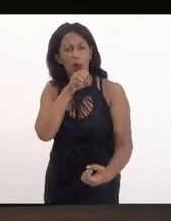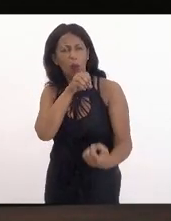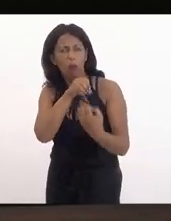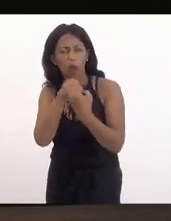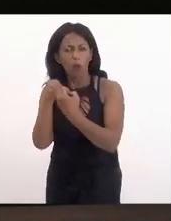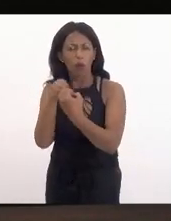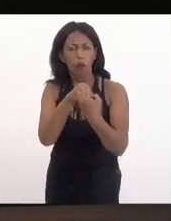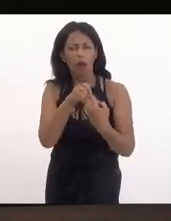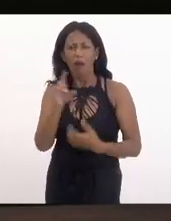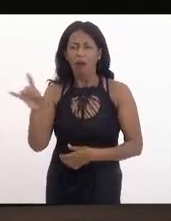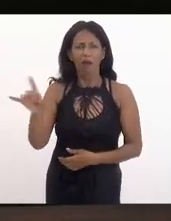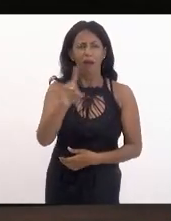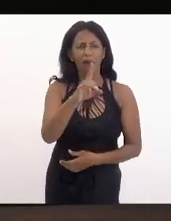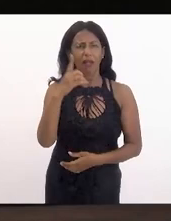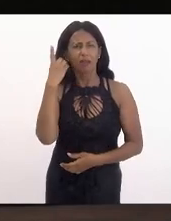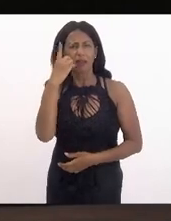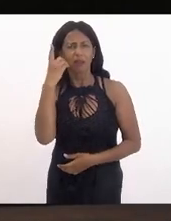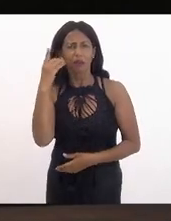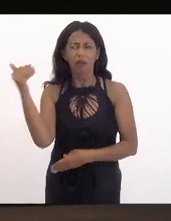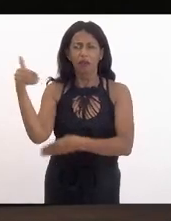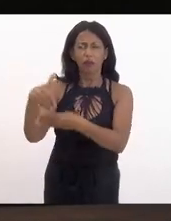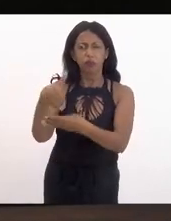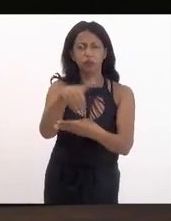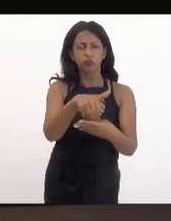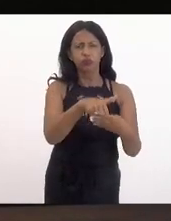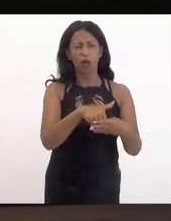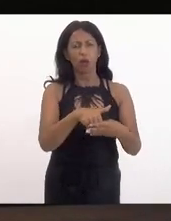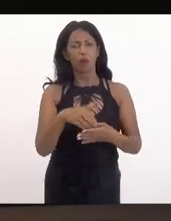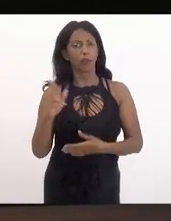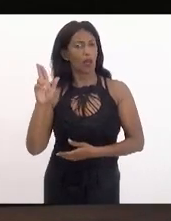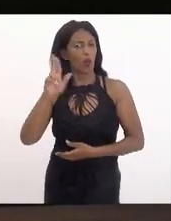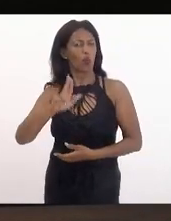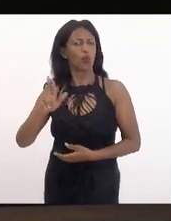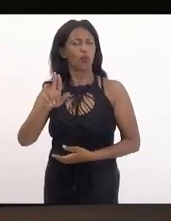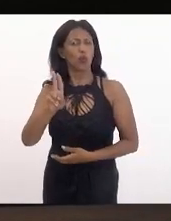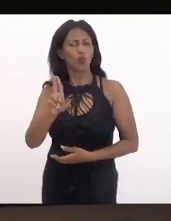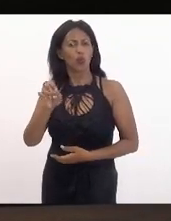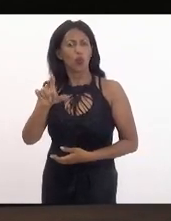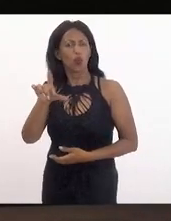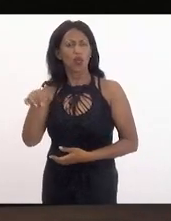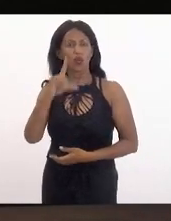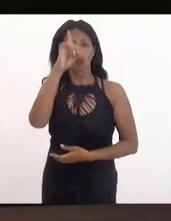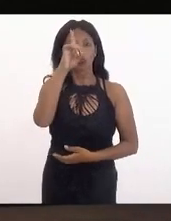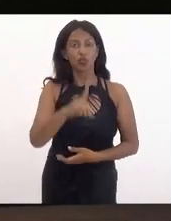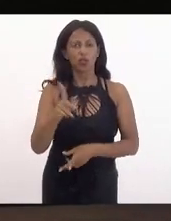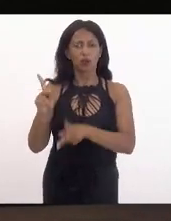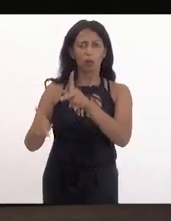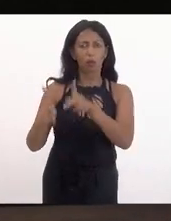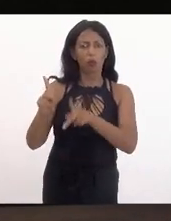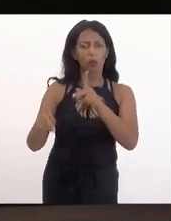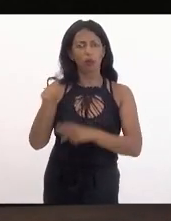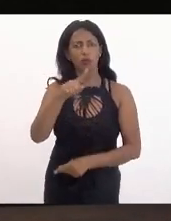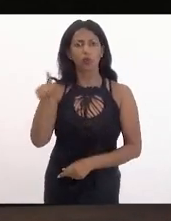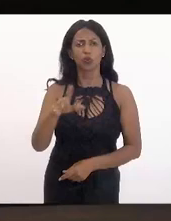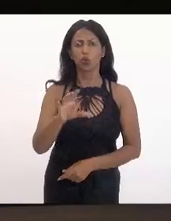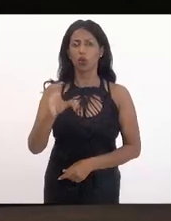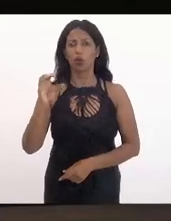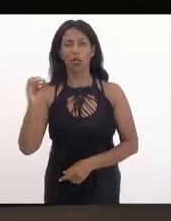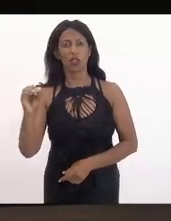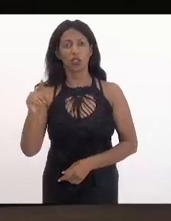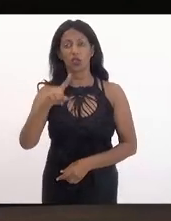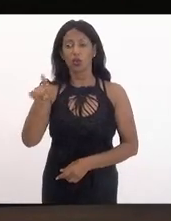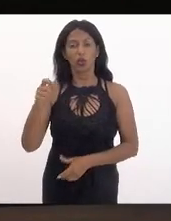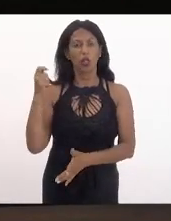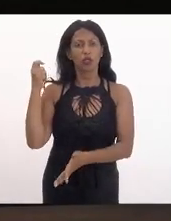de que forma cada Deputado vai botar porque a universidade o Enzo é direito da população da zona oeste que